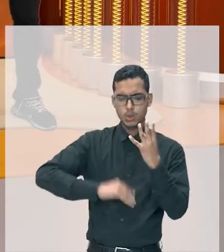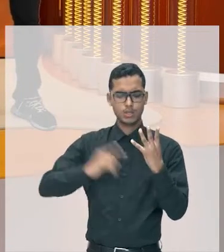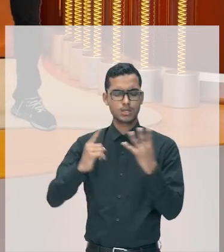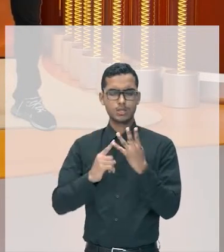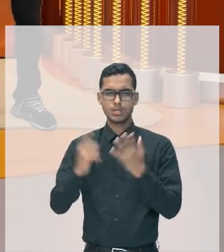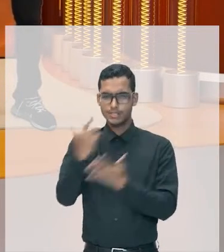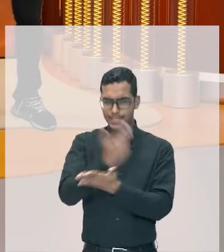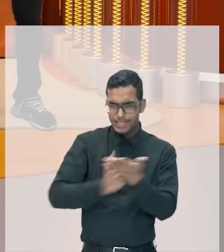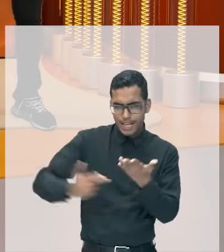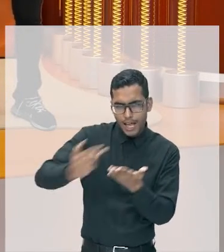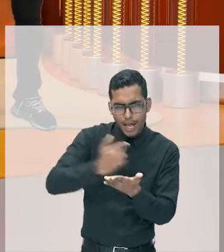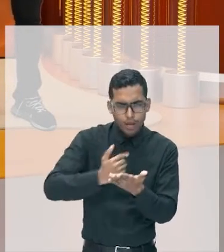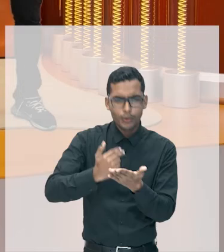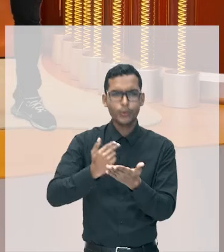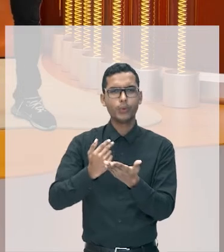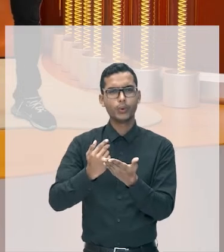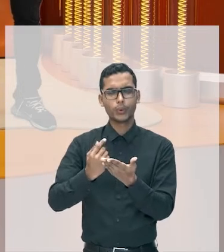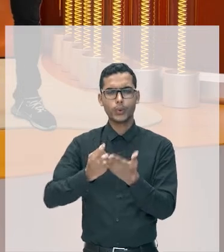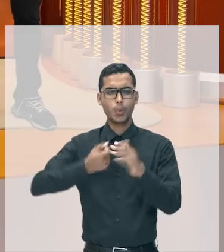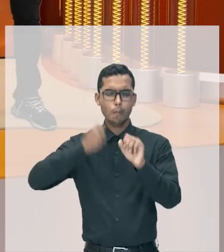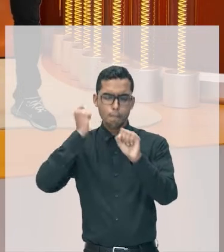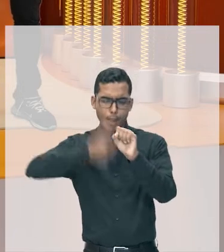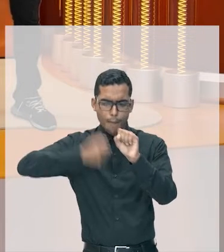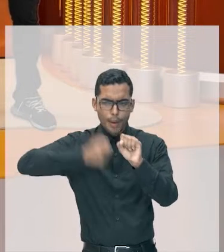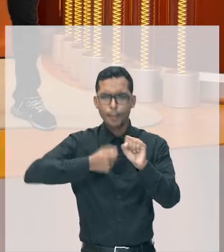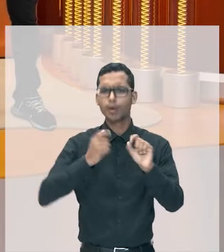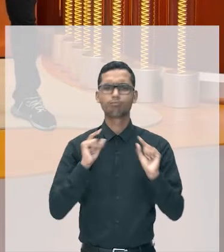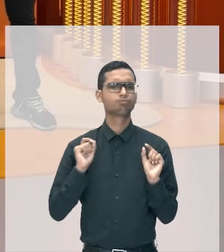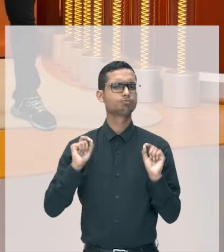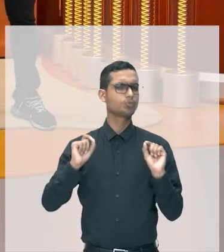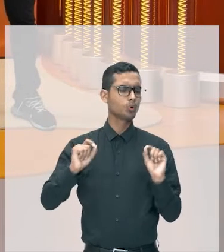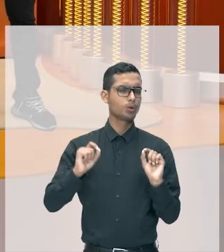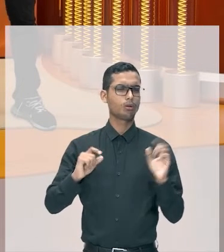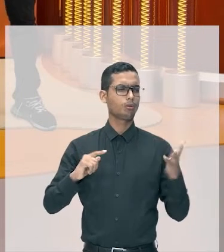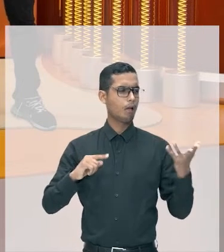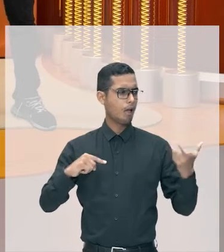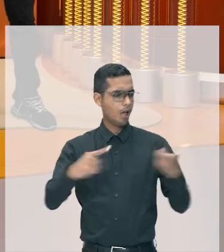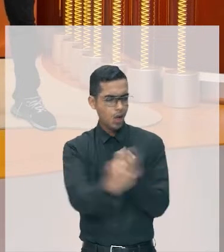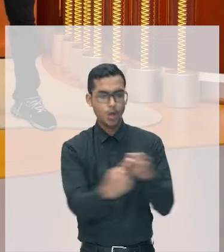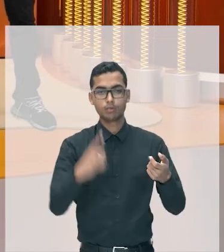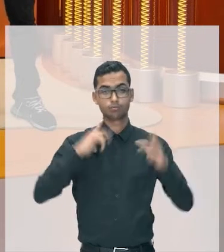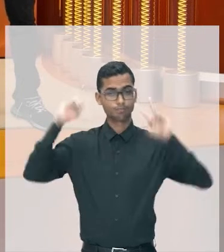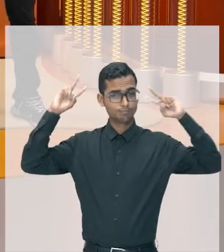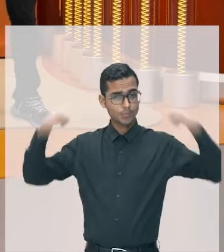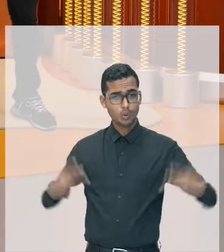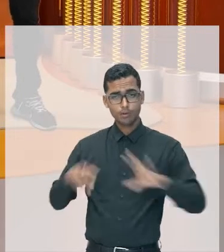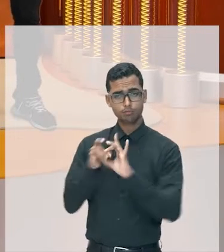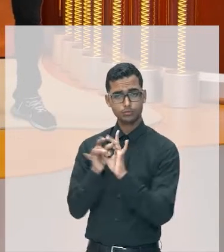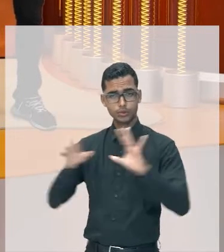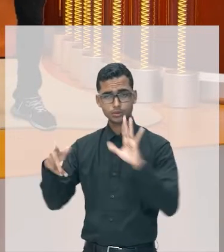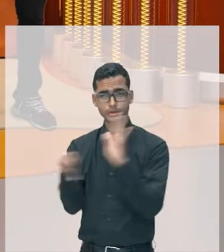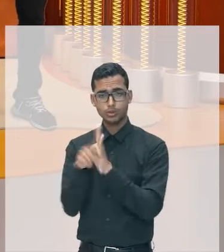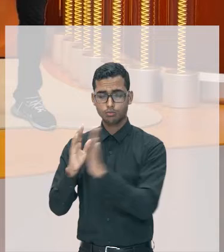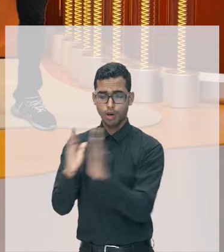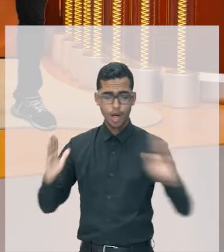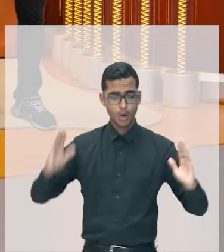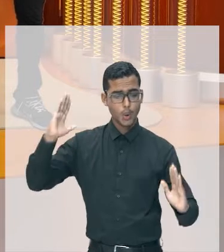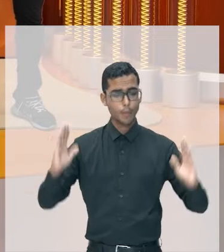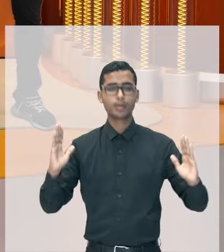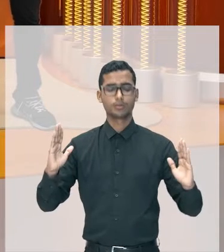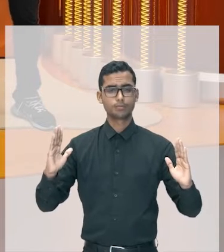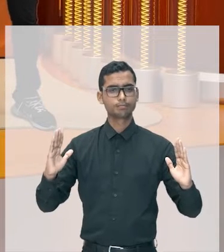enfim, tudo isso são resquícios que o homem foi deixando ao longo do tempo. E esses